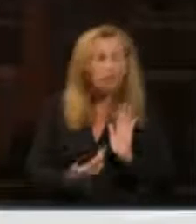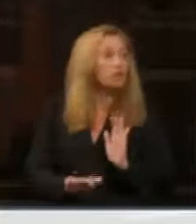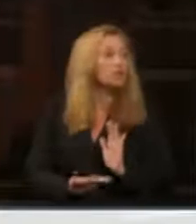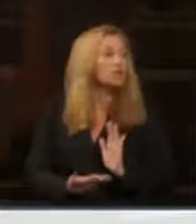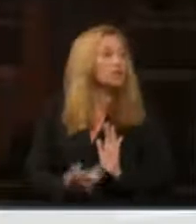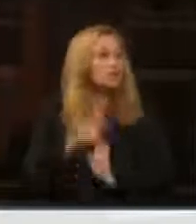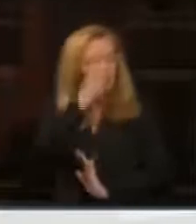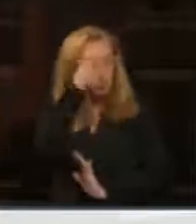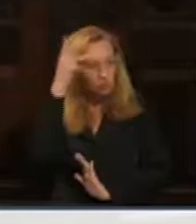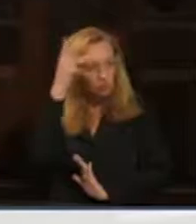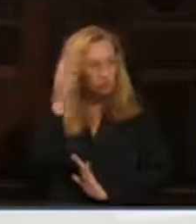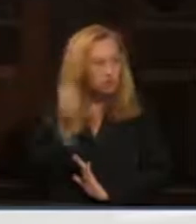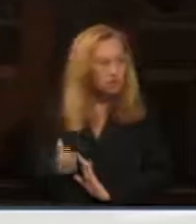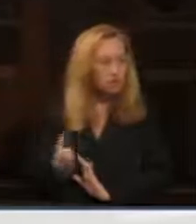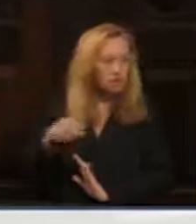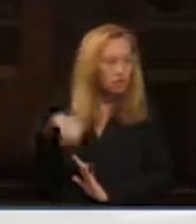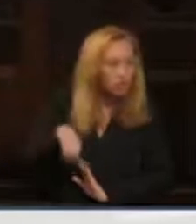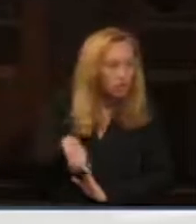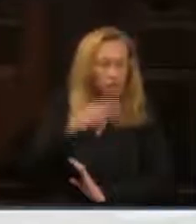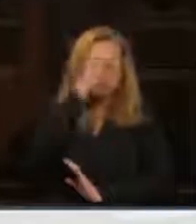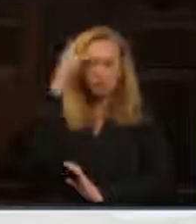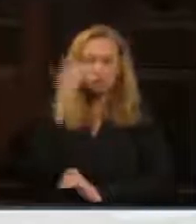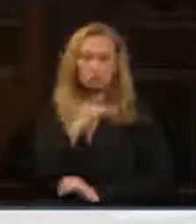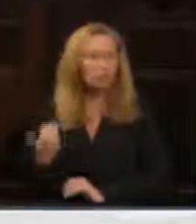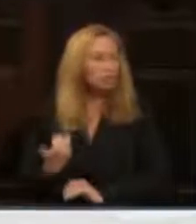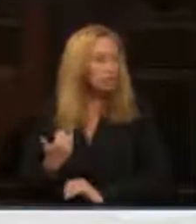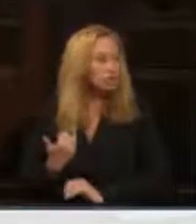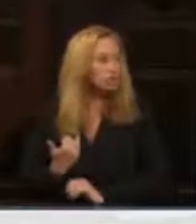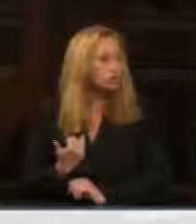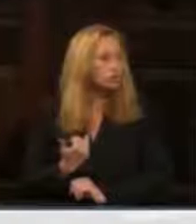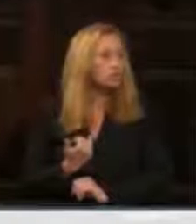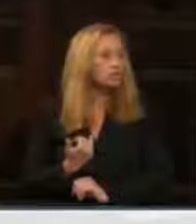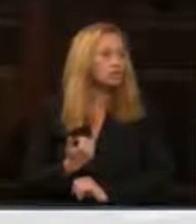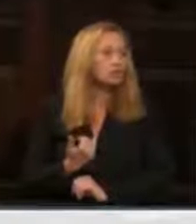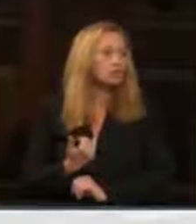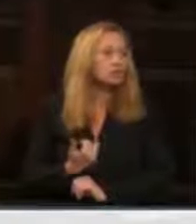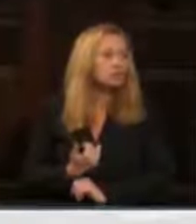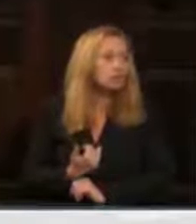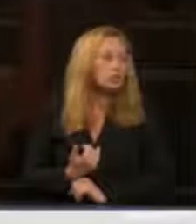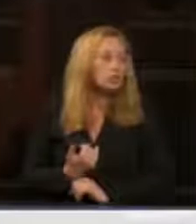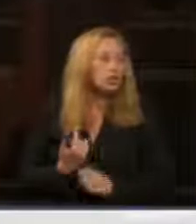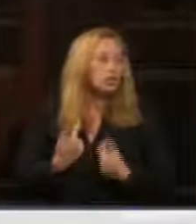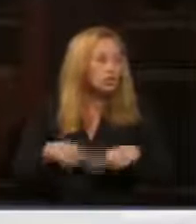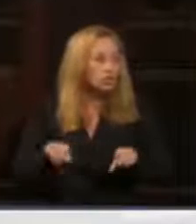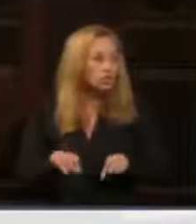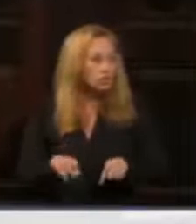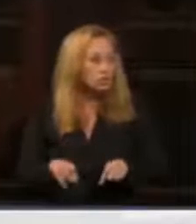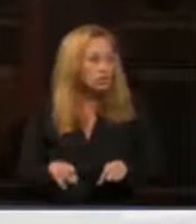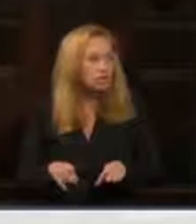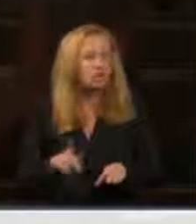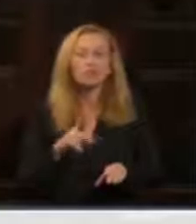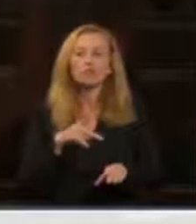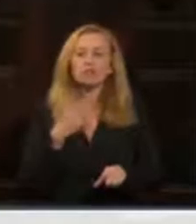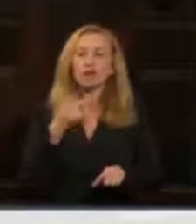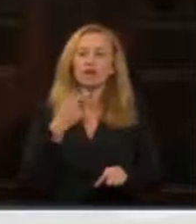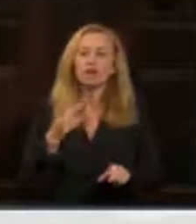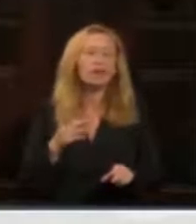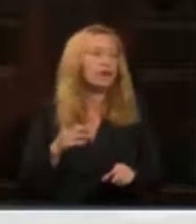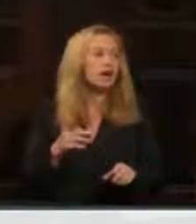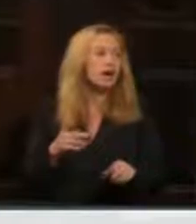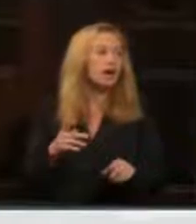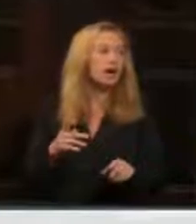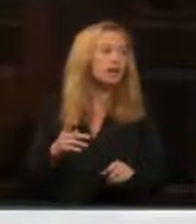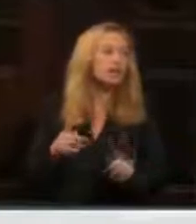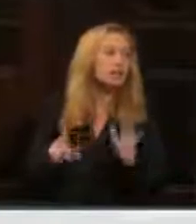essas 69 pessoas foram mortas porque criticavam essa lei, chamava Lei do Passe. Ou